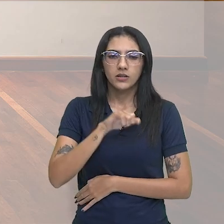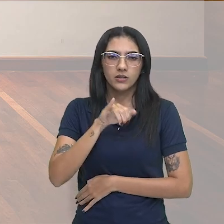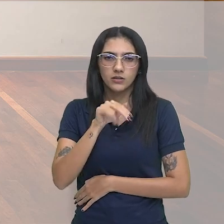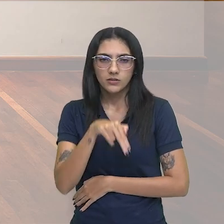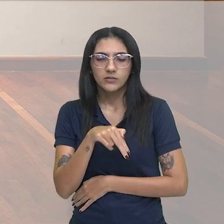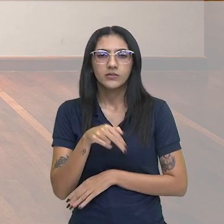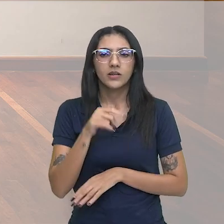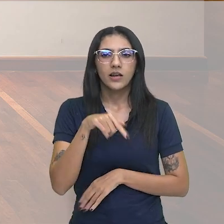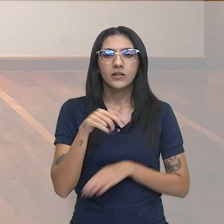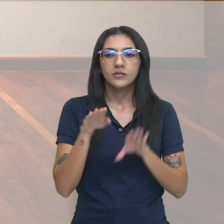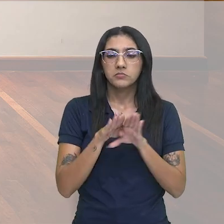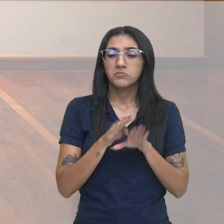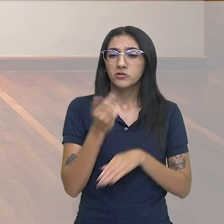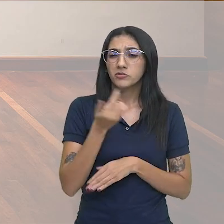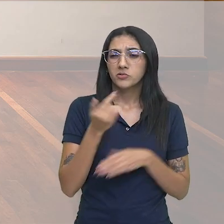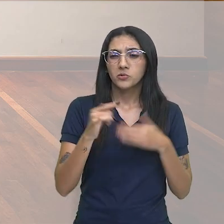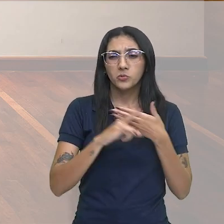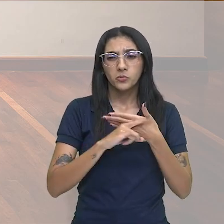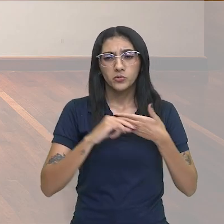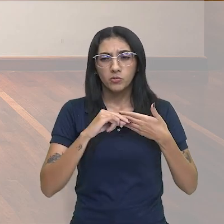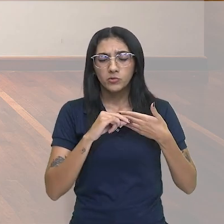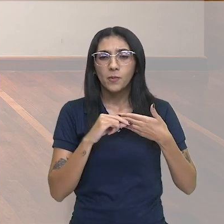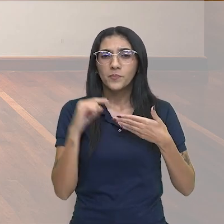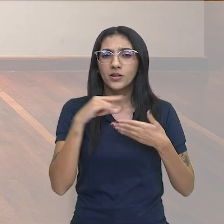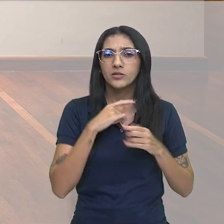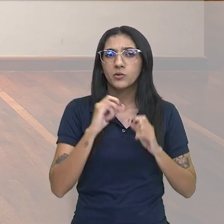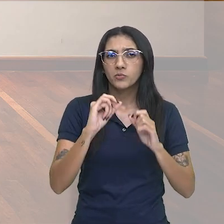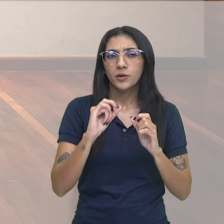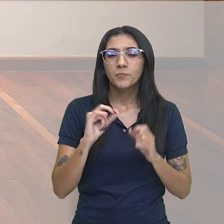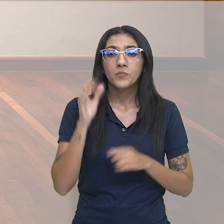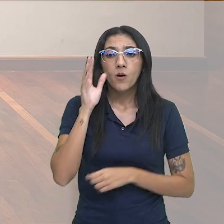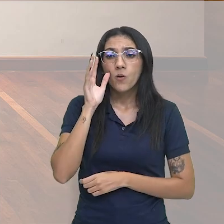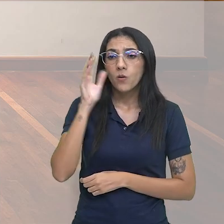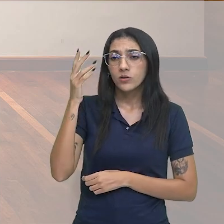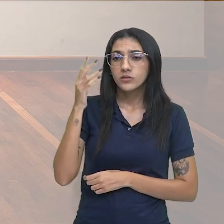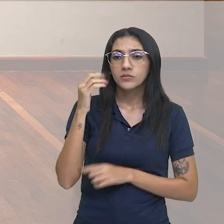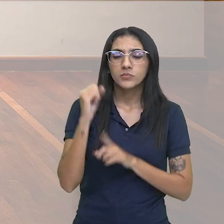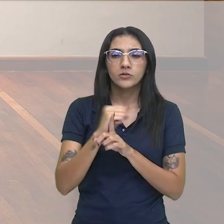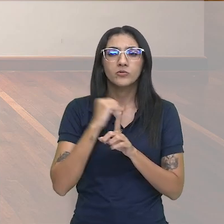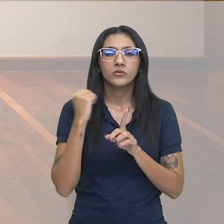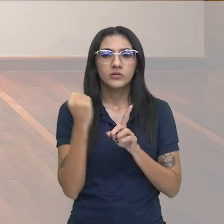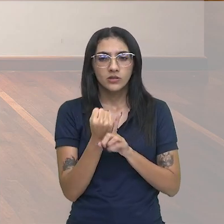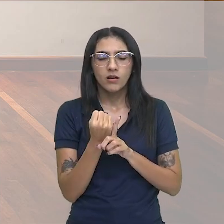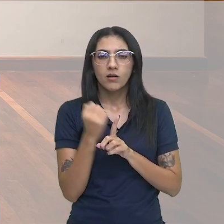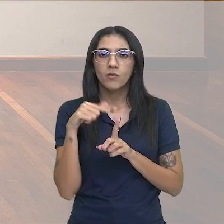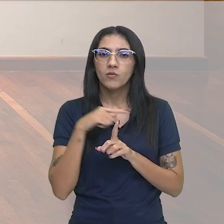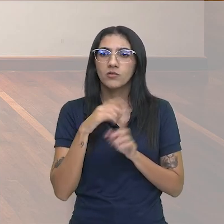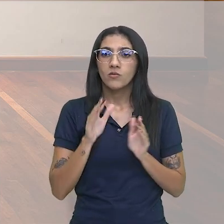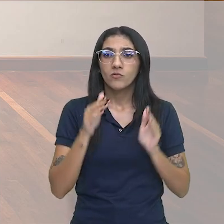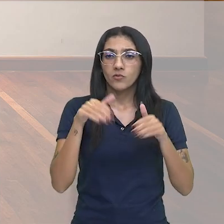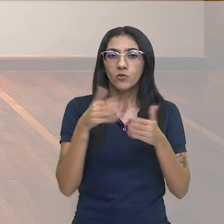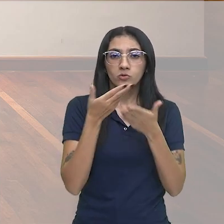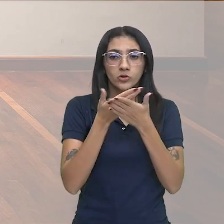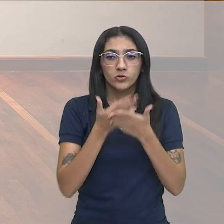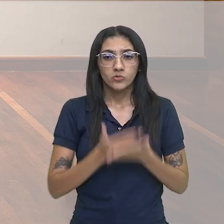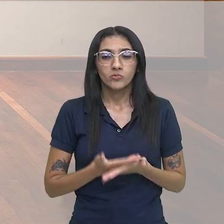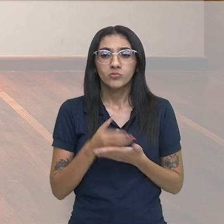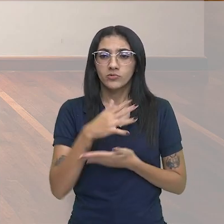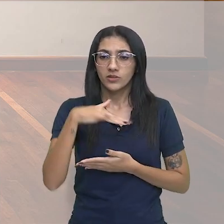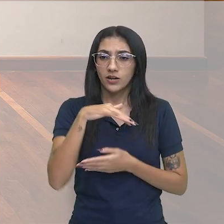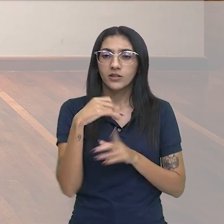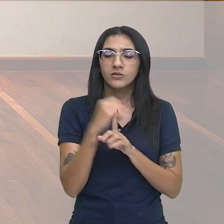a questão, né, do fato social, né, como objeto de estudo da